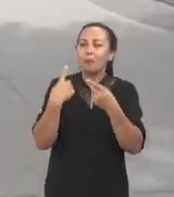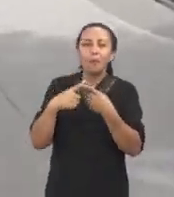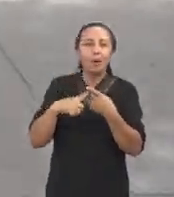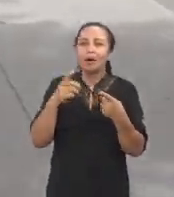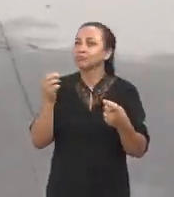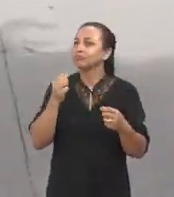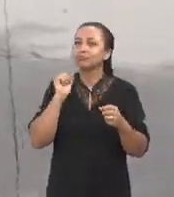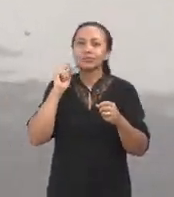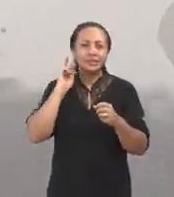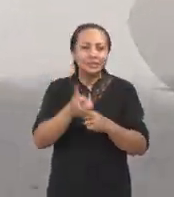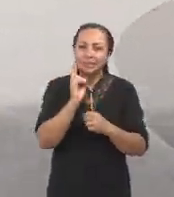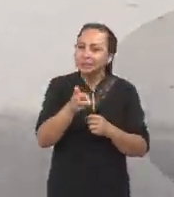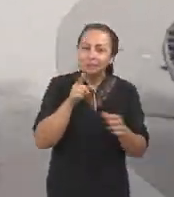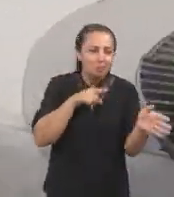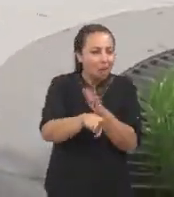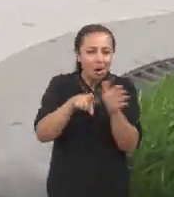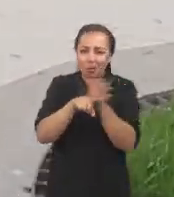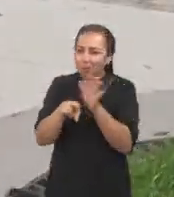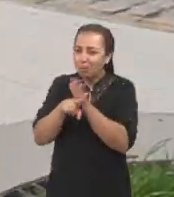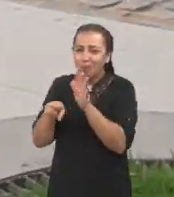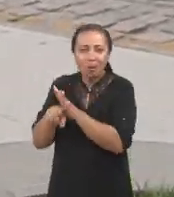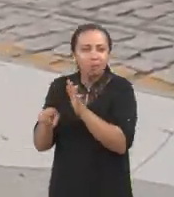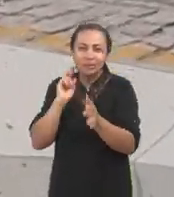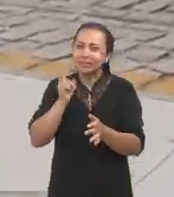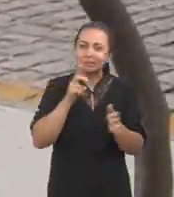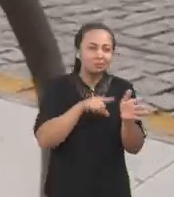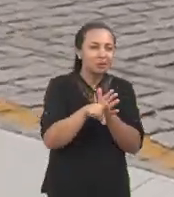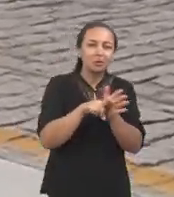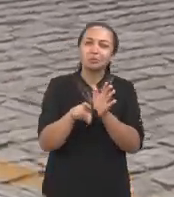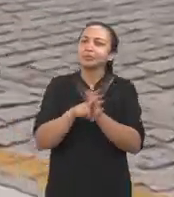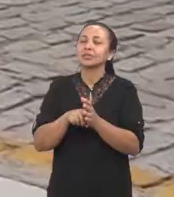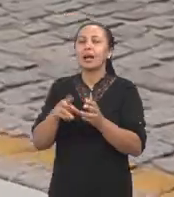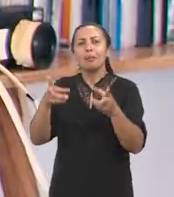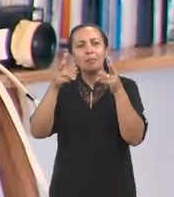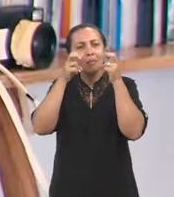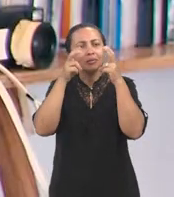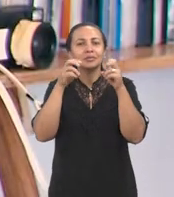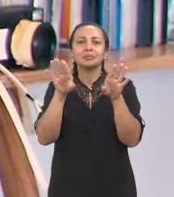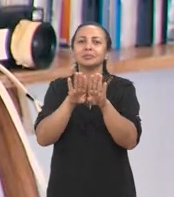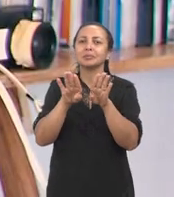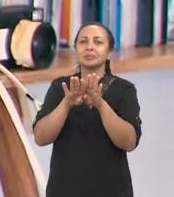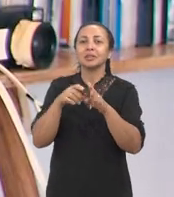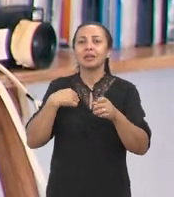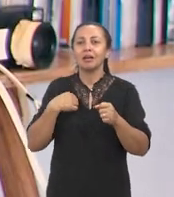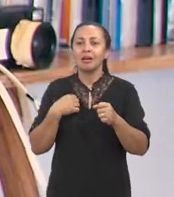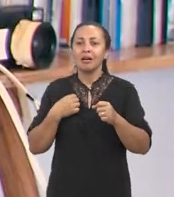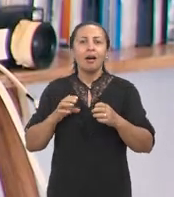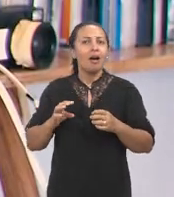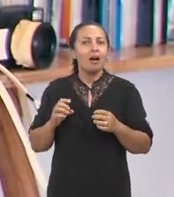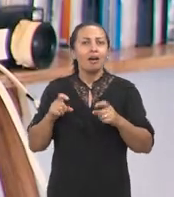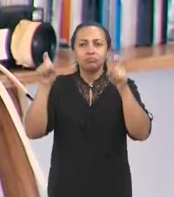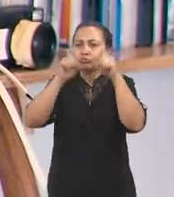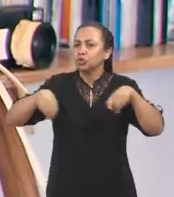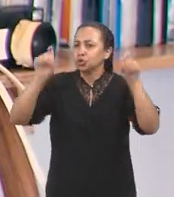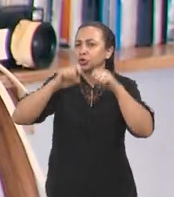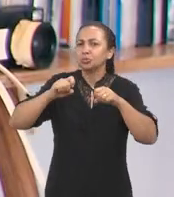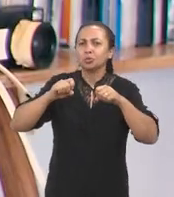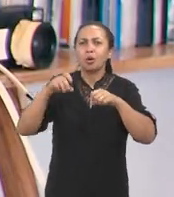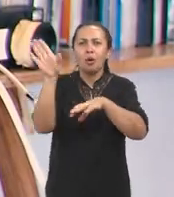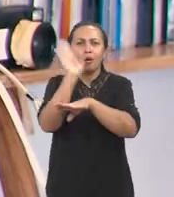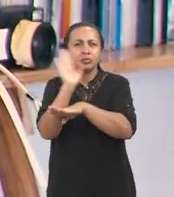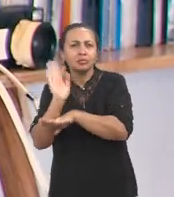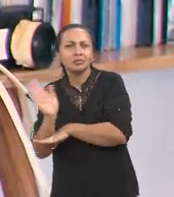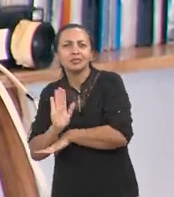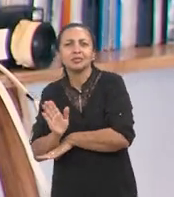eu não paro de me questionar eu fui perceber que eu também sou uma decoradora sabem do céu Digital Cinema